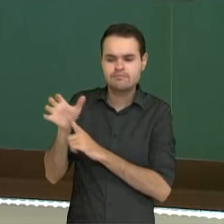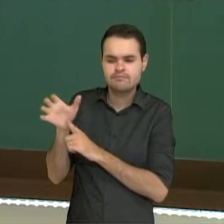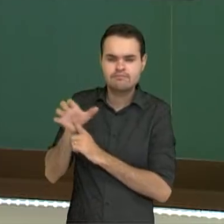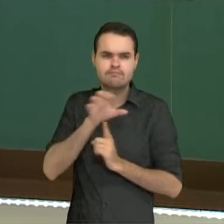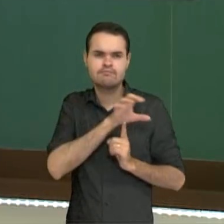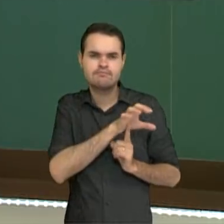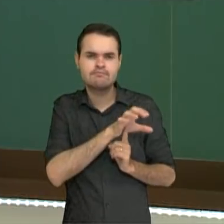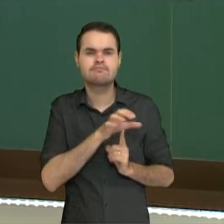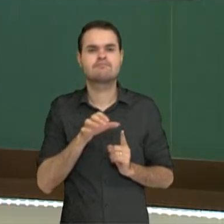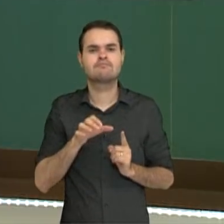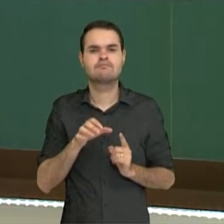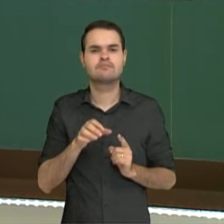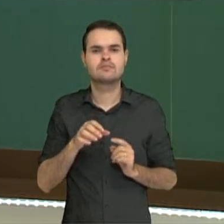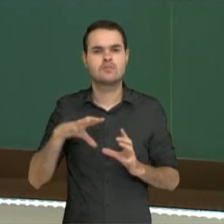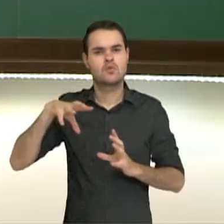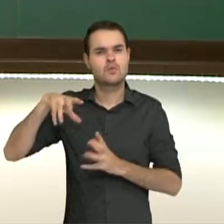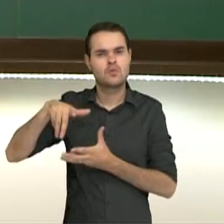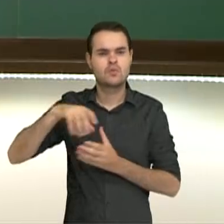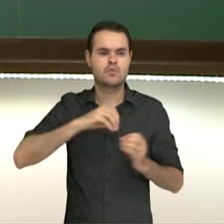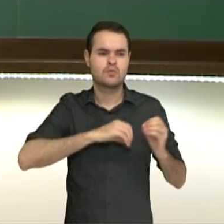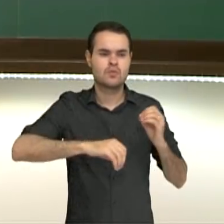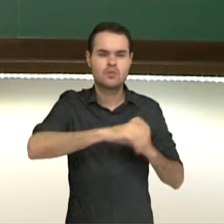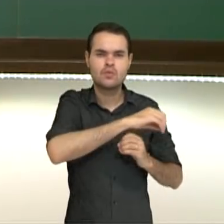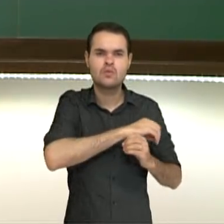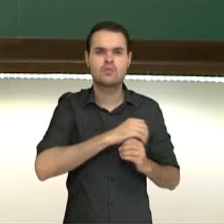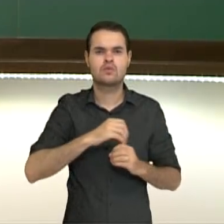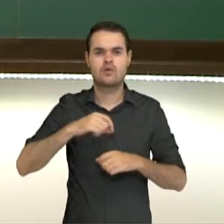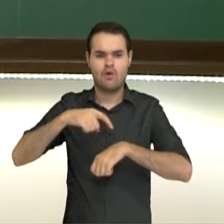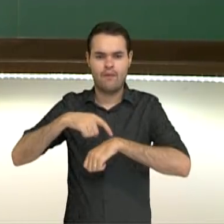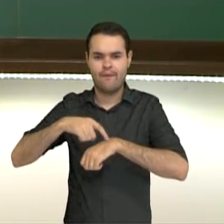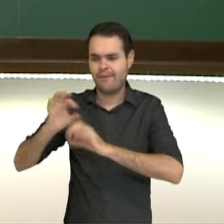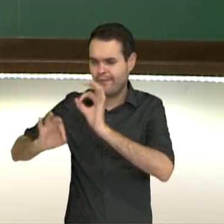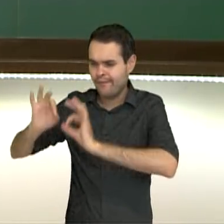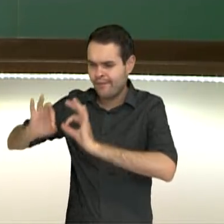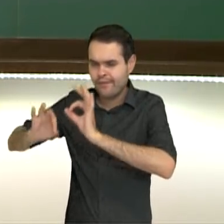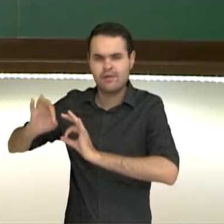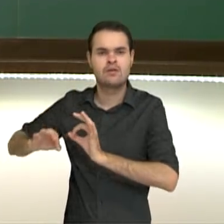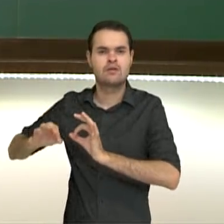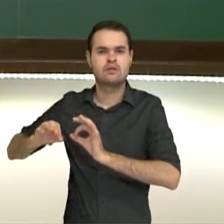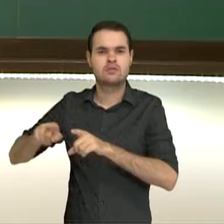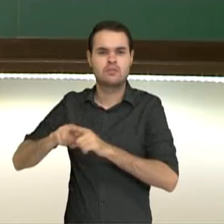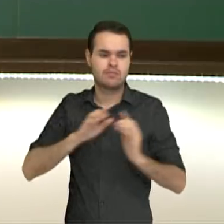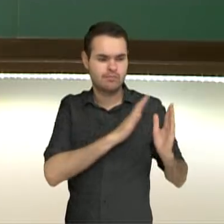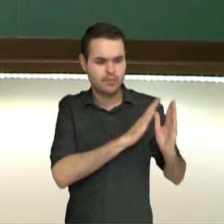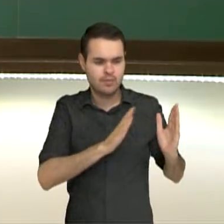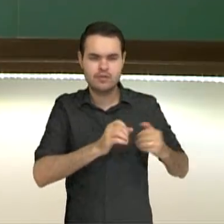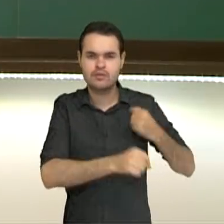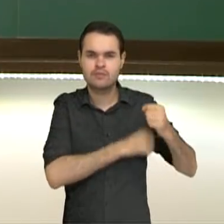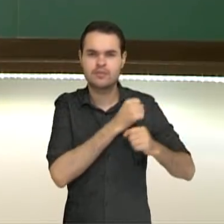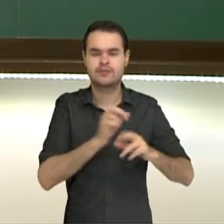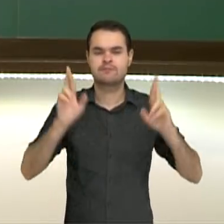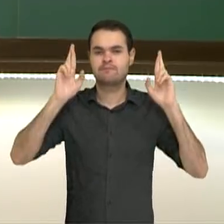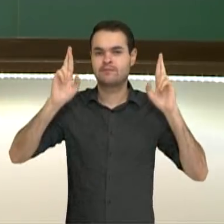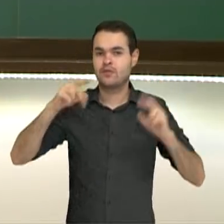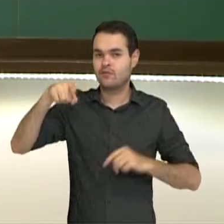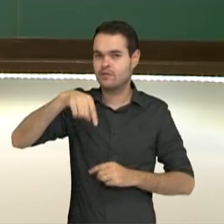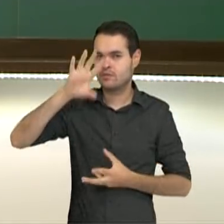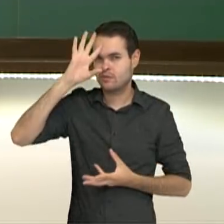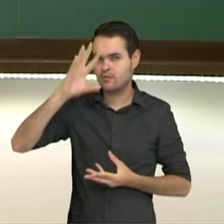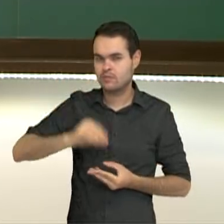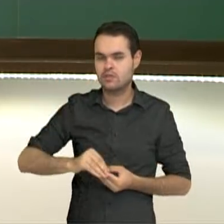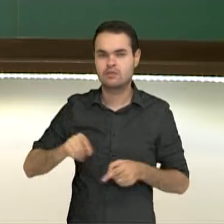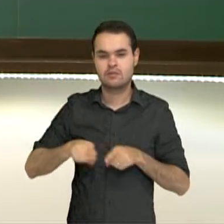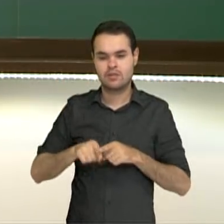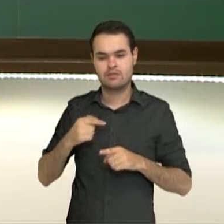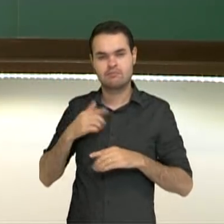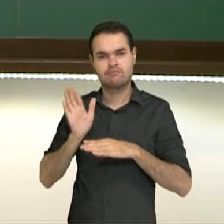movimentos da Terra, como os fusos horários, como as estações do ano? Eu espero que vocês tenham compreendido, espero ter